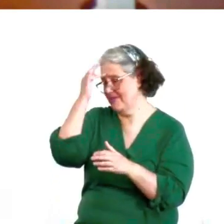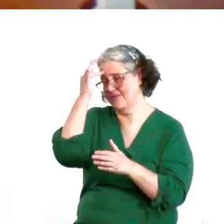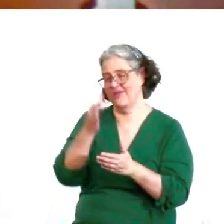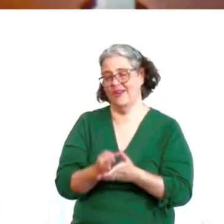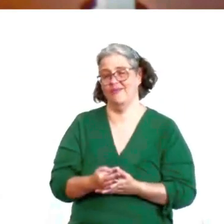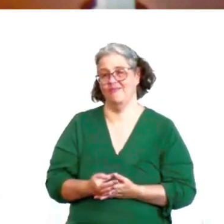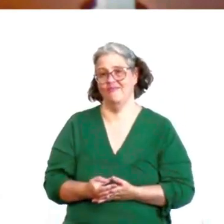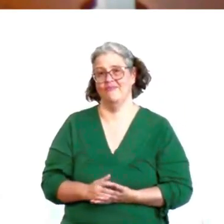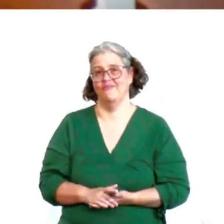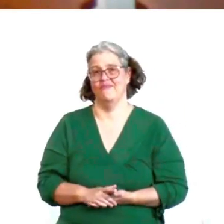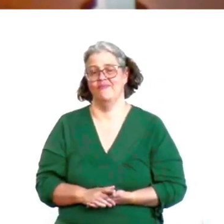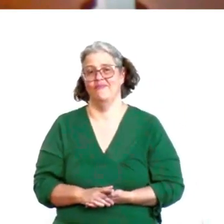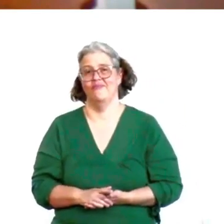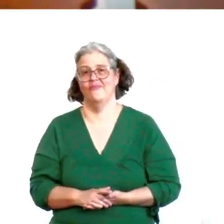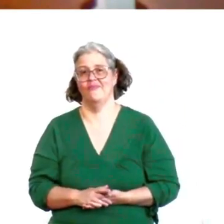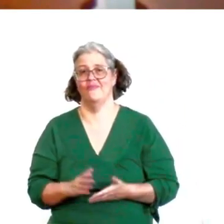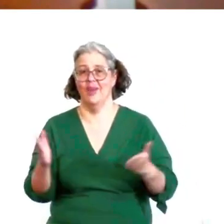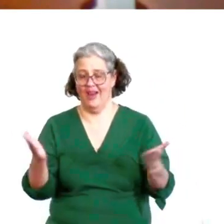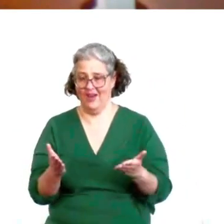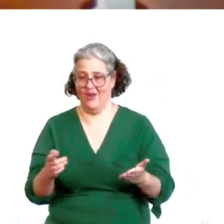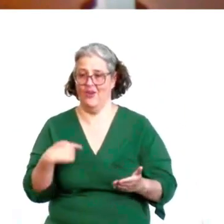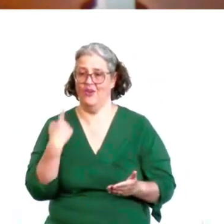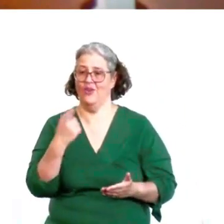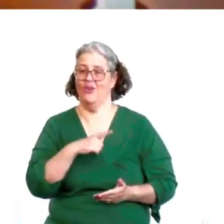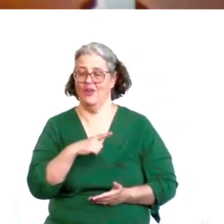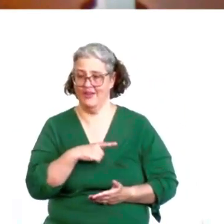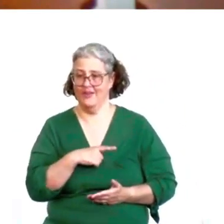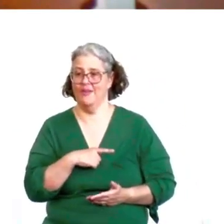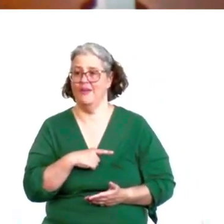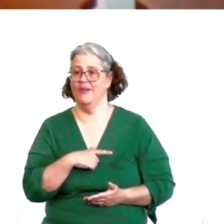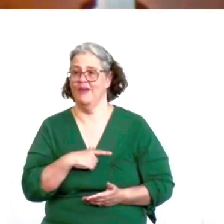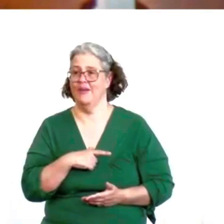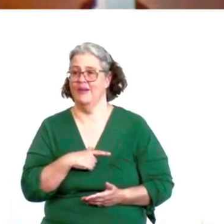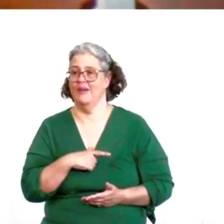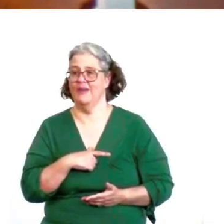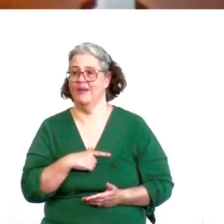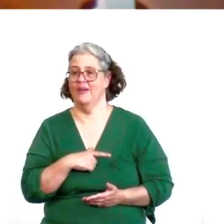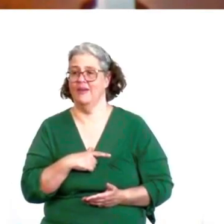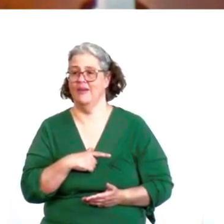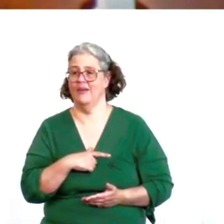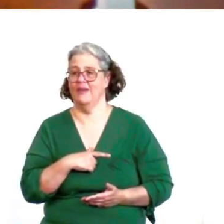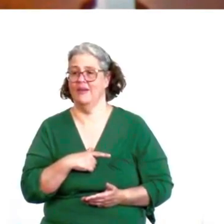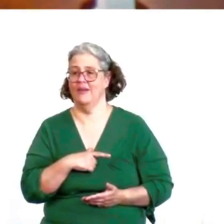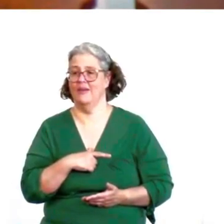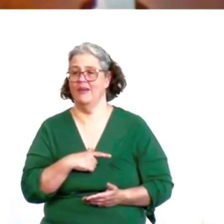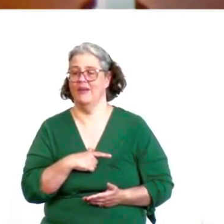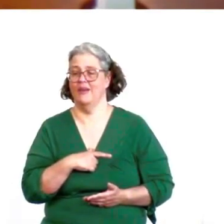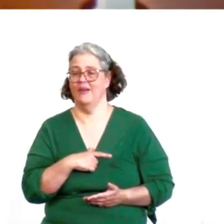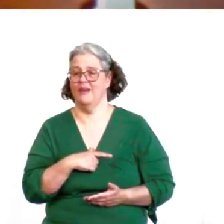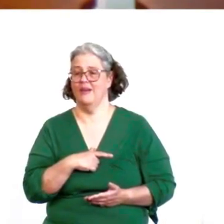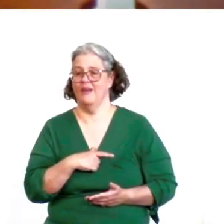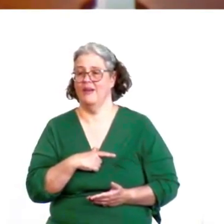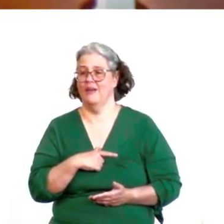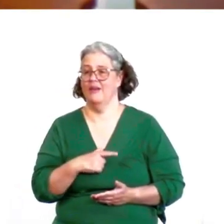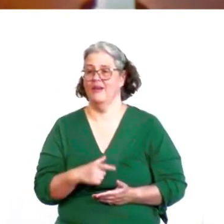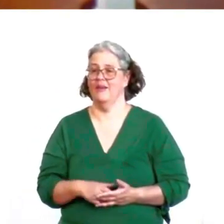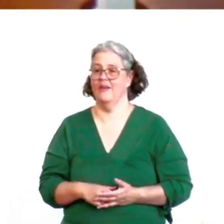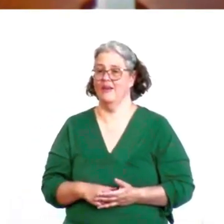Agora, nós também reivindicamos. Nós reivindicamos, sabe o quê?